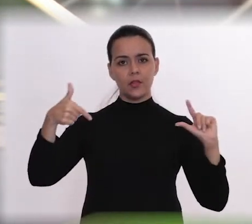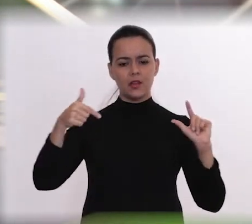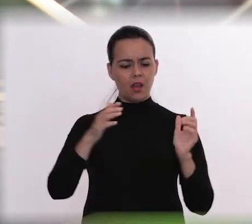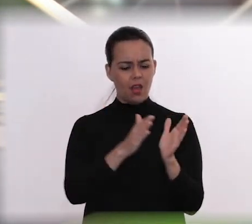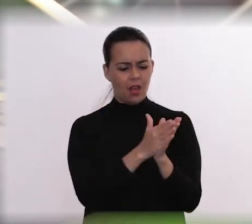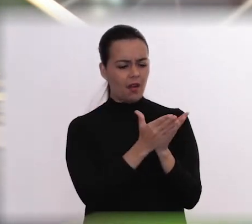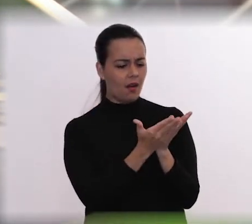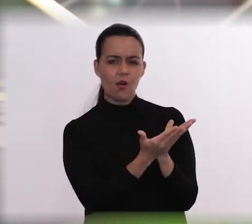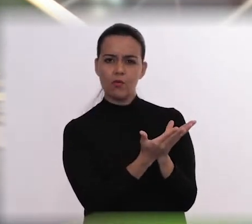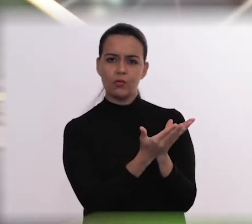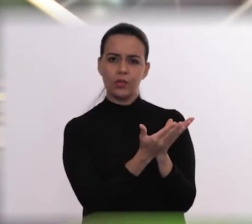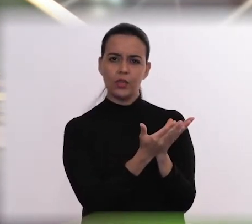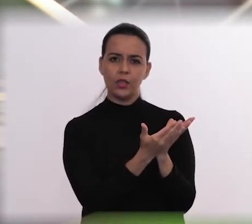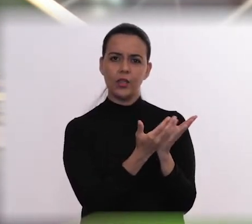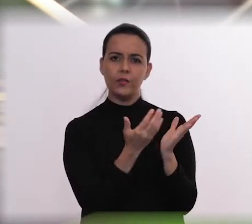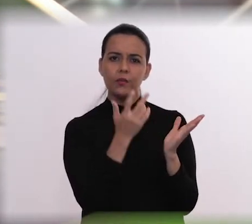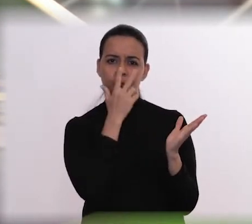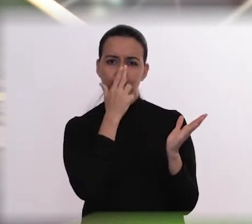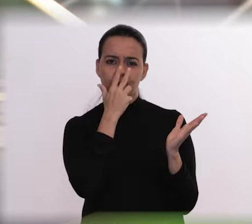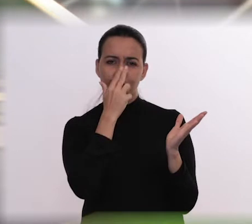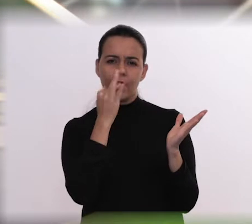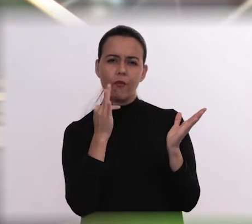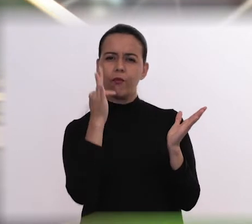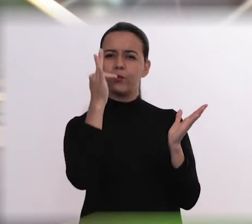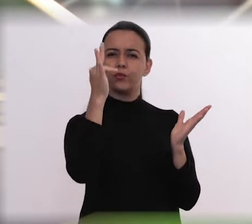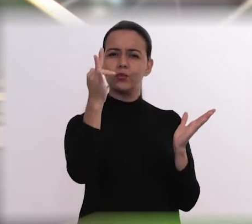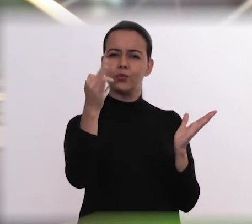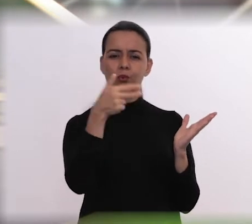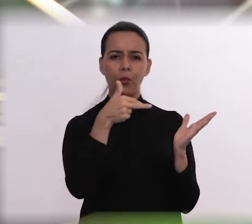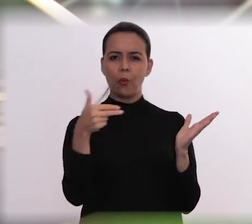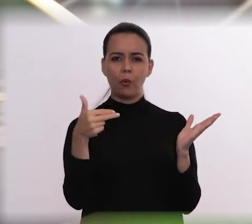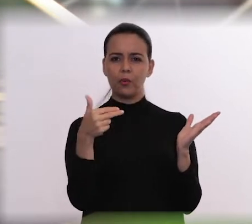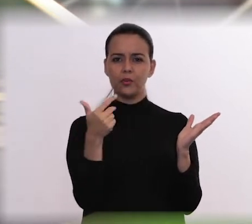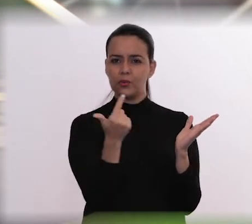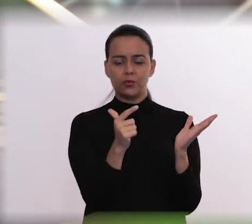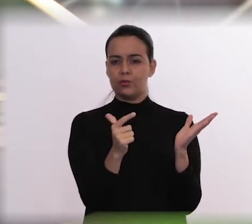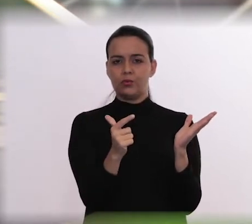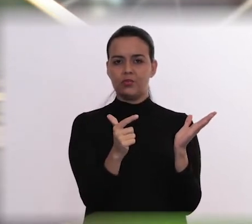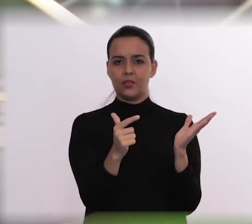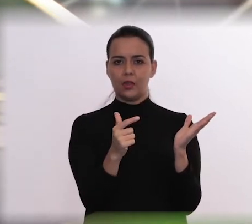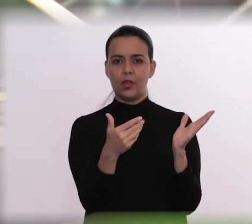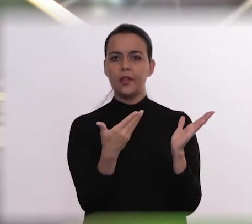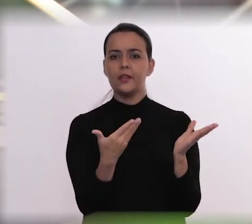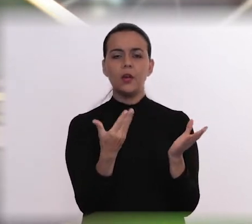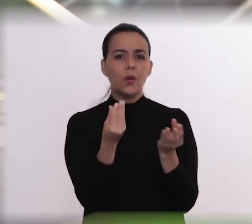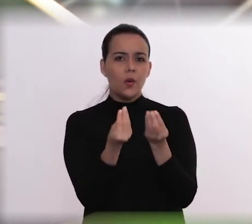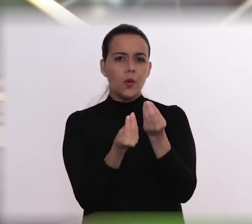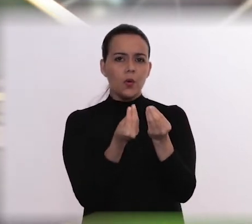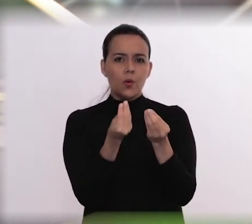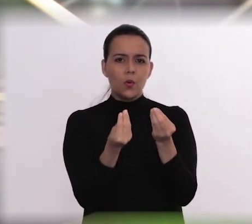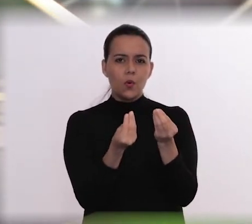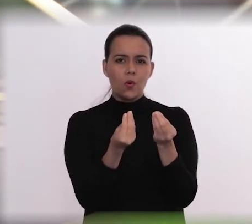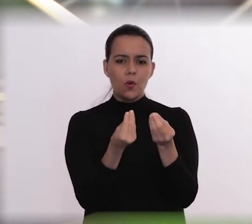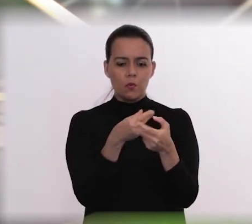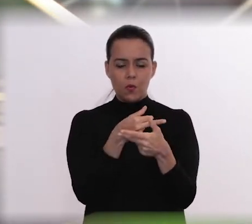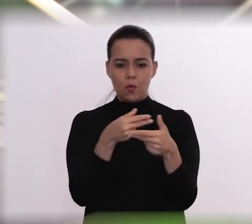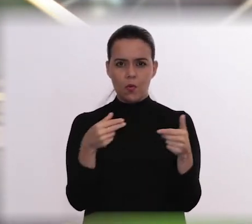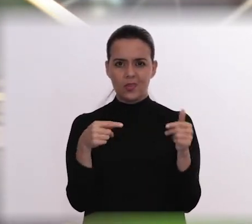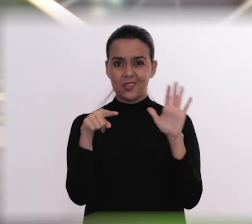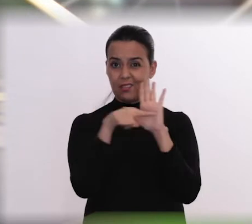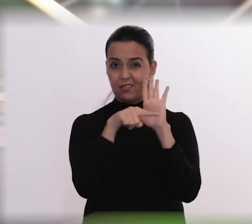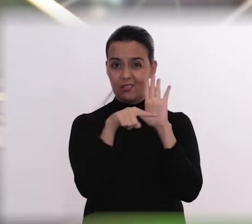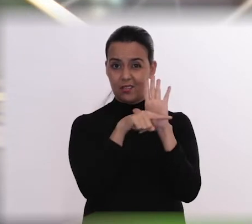não é? E, no entanto, se mostra avesso aos aspectos negativos desse processo de modernização, ou seja, da